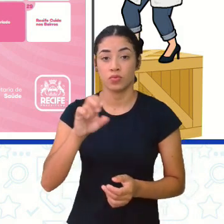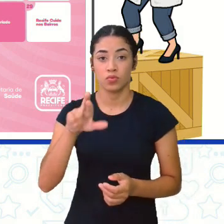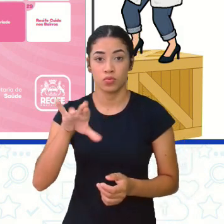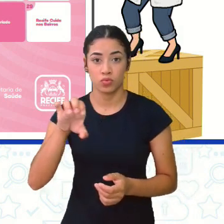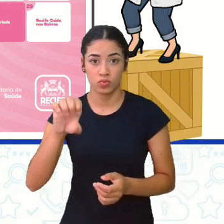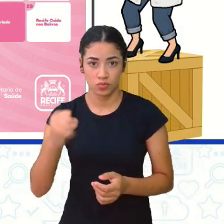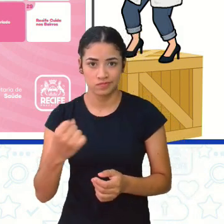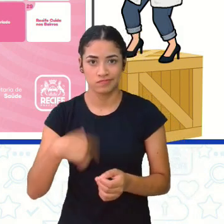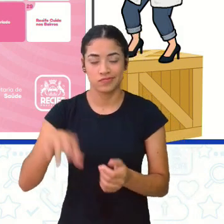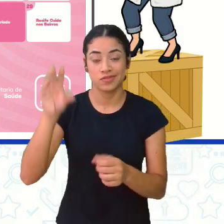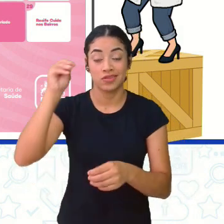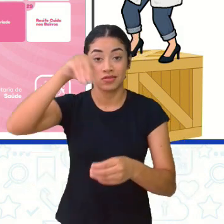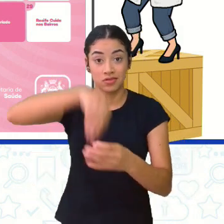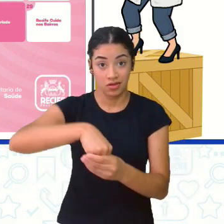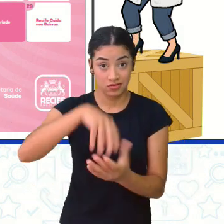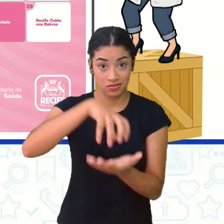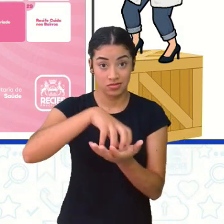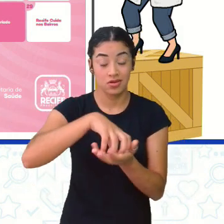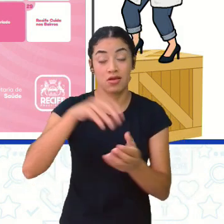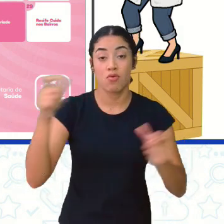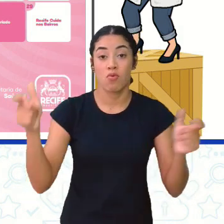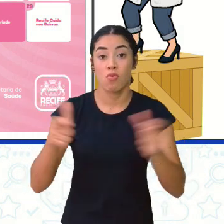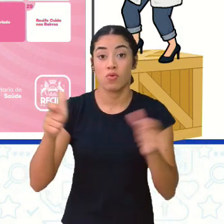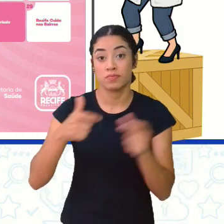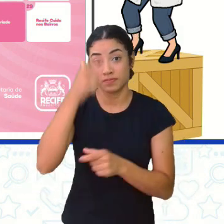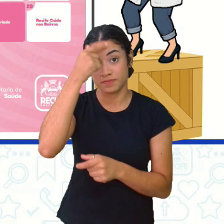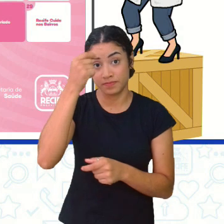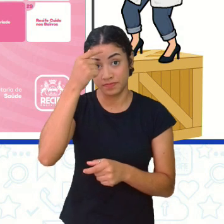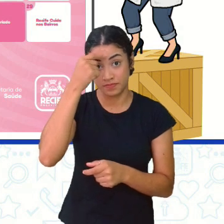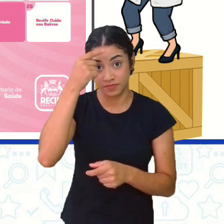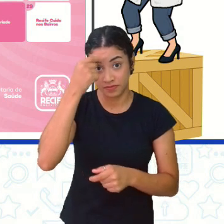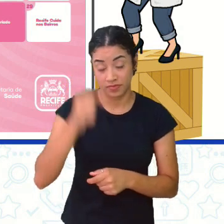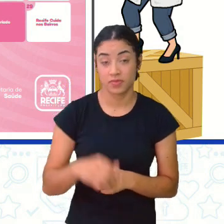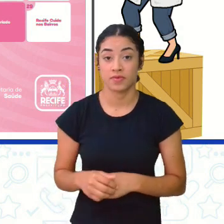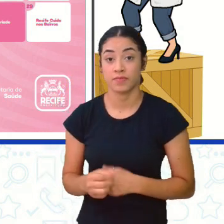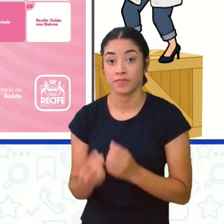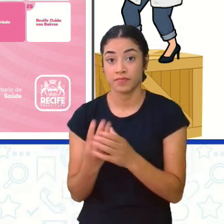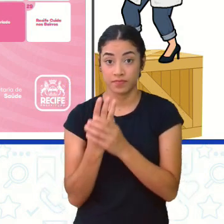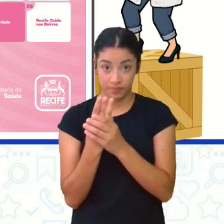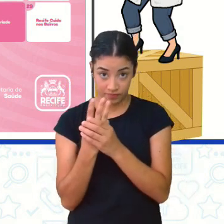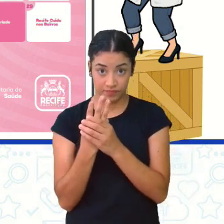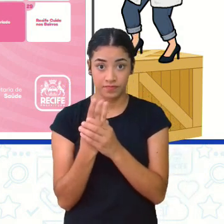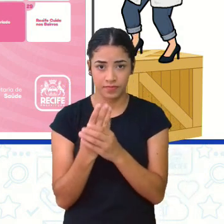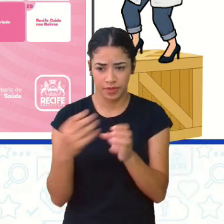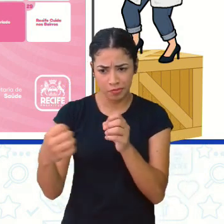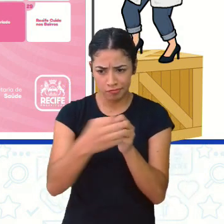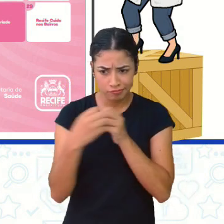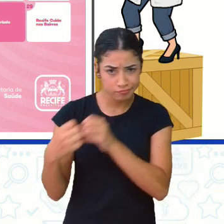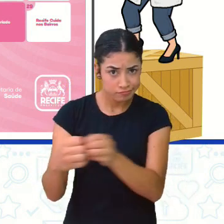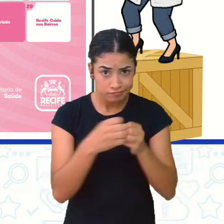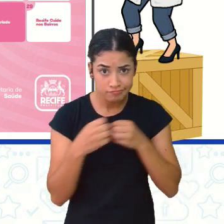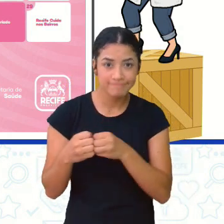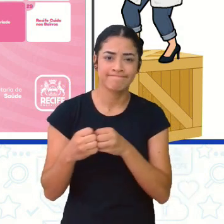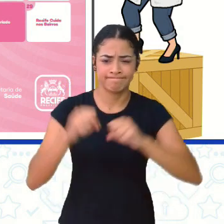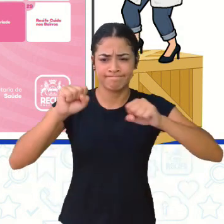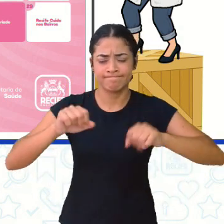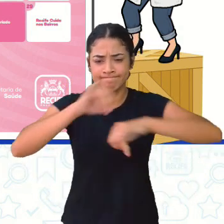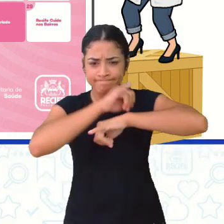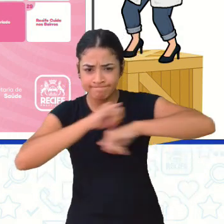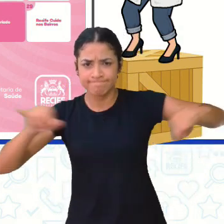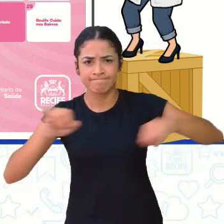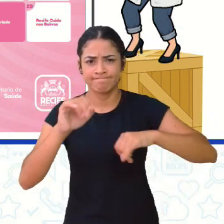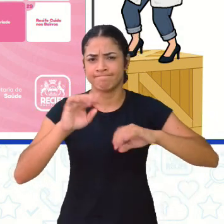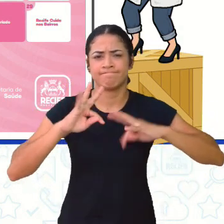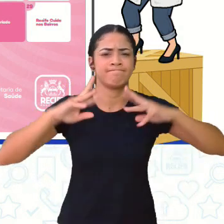universidade. Então, quem mora nas proximidades ali da Universidade Federal de Pernambuco, avisa aí para a mãe, para a madrinha,